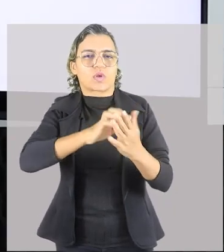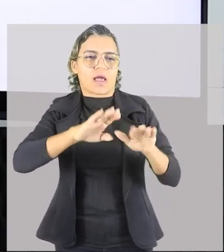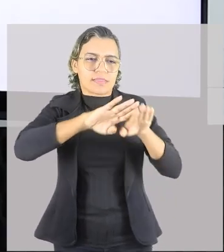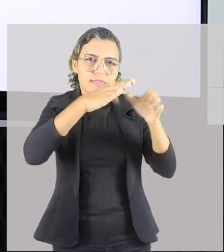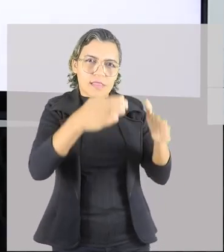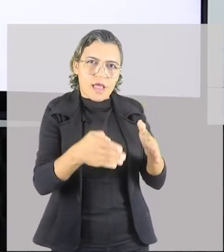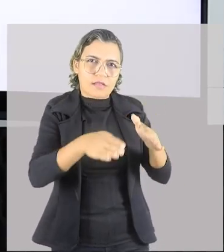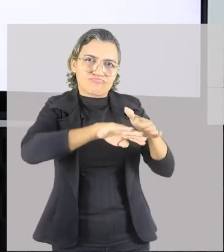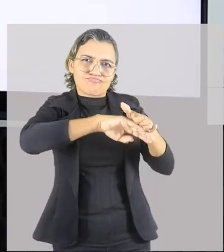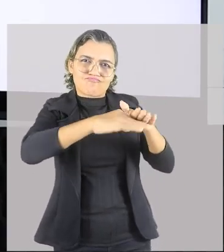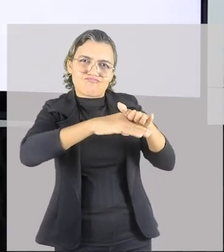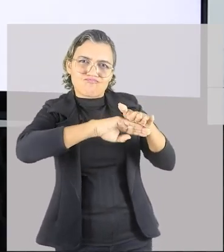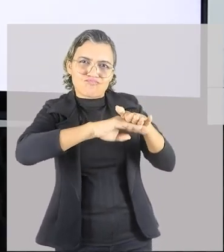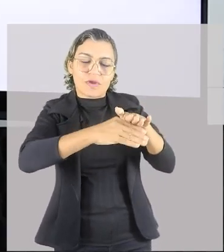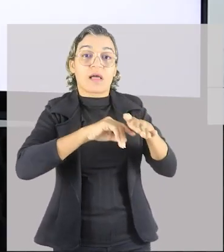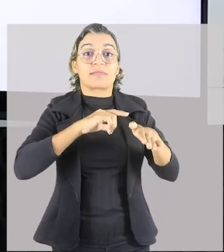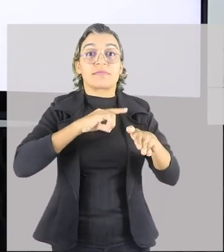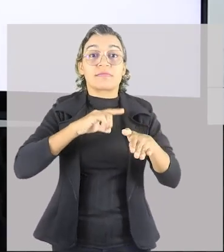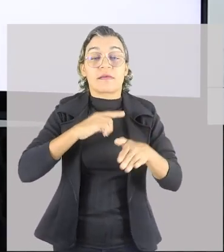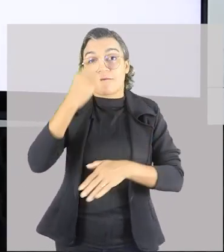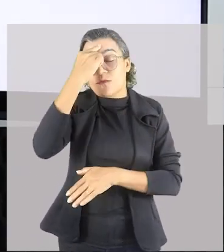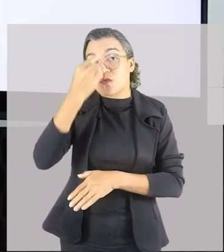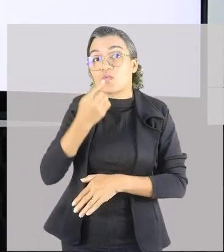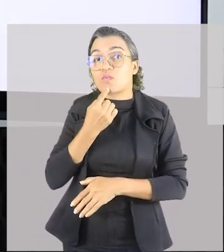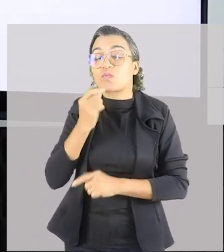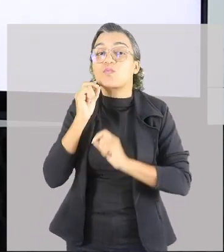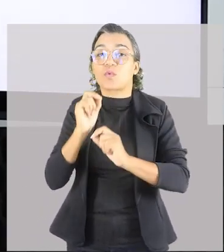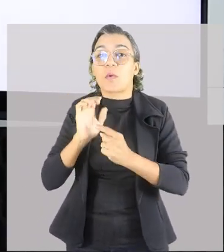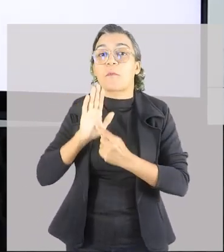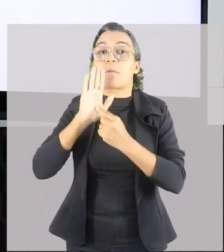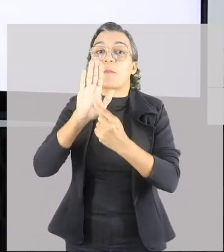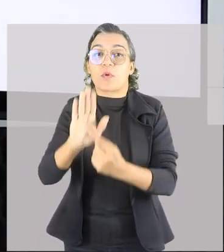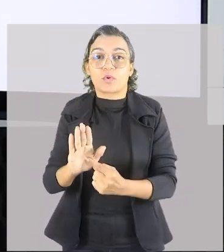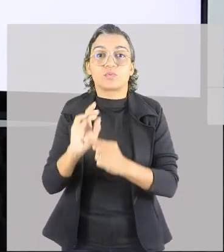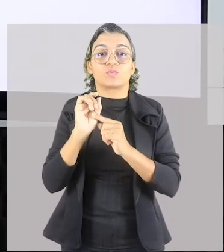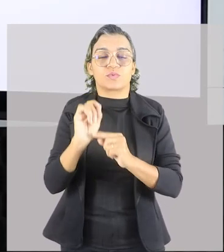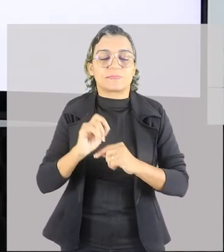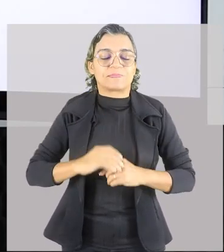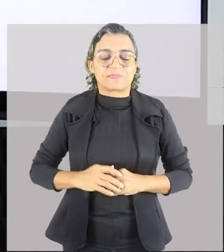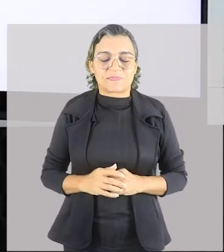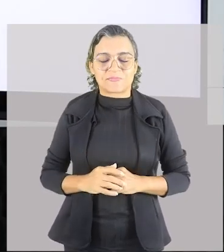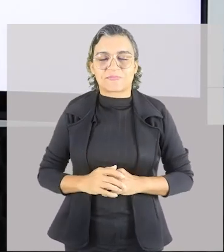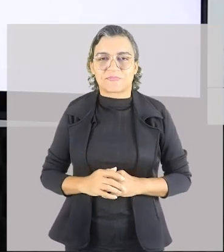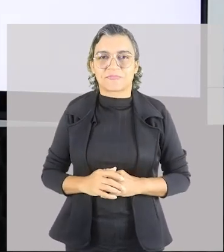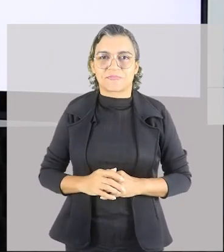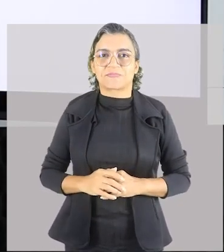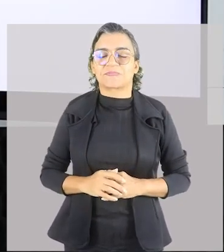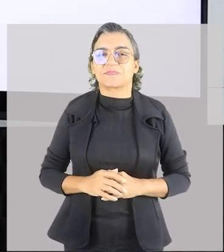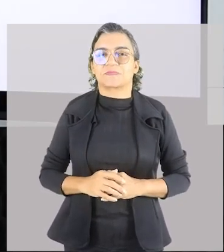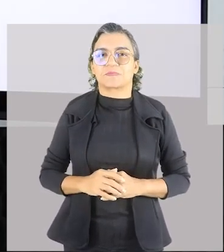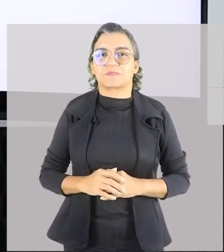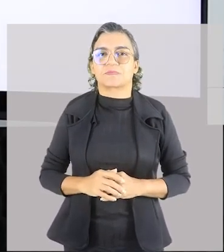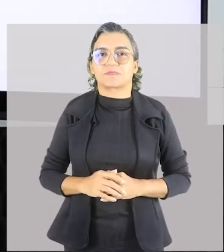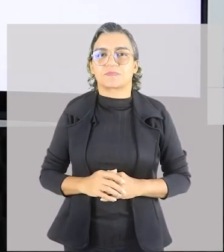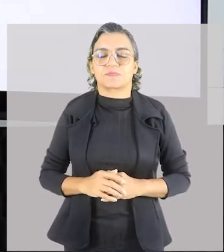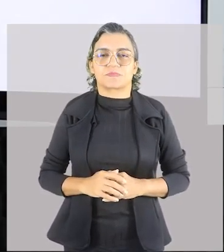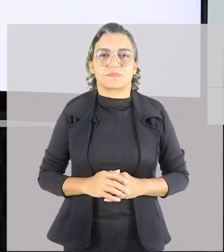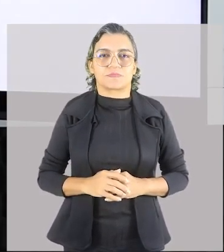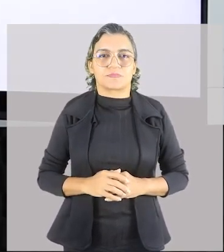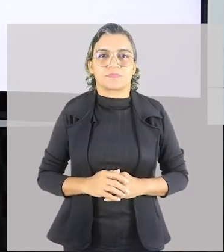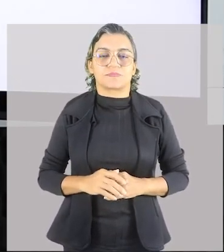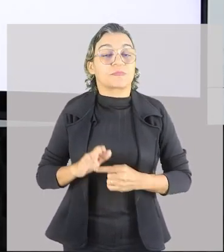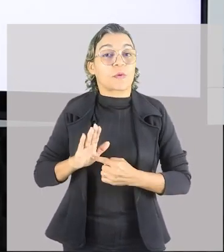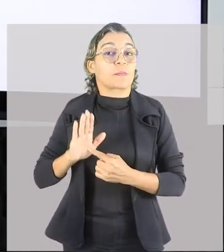Então, dentro dessas figuras, existem algumas demonstrações que mostram